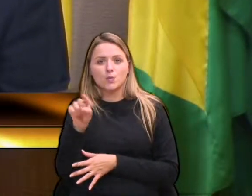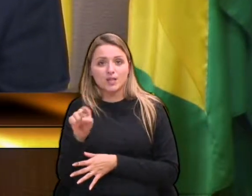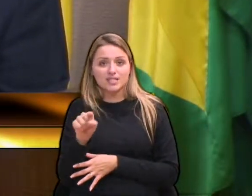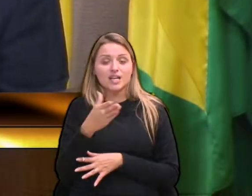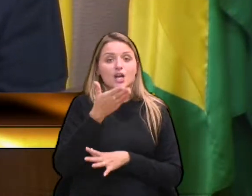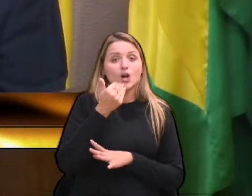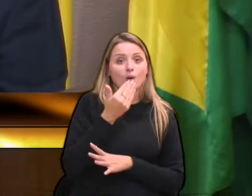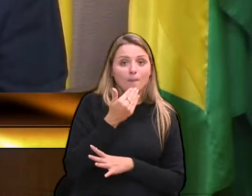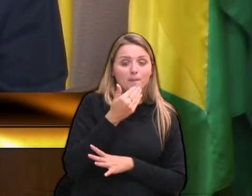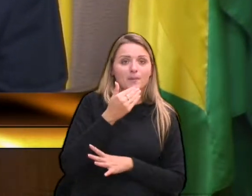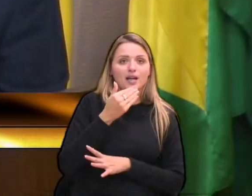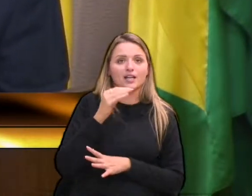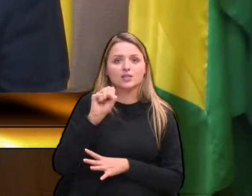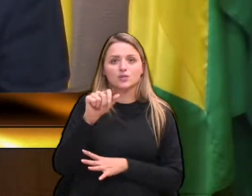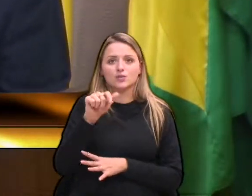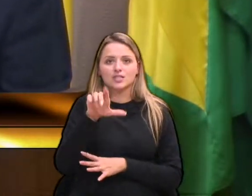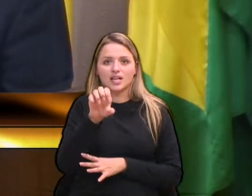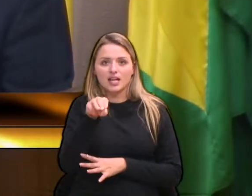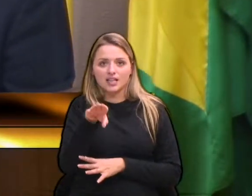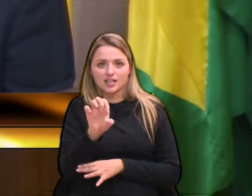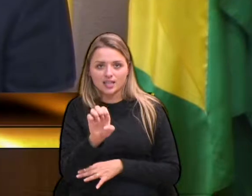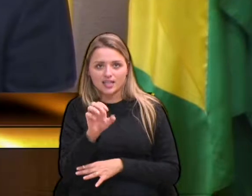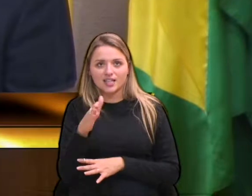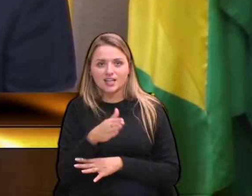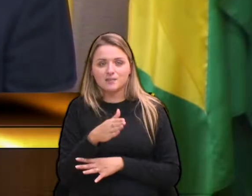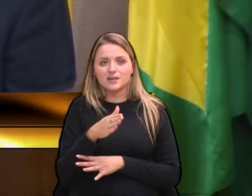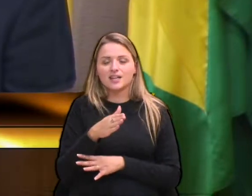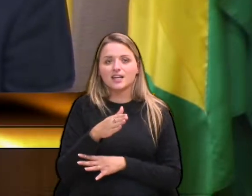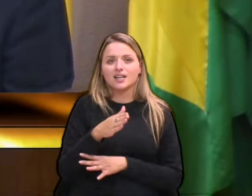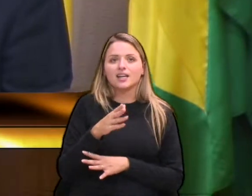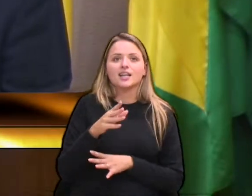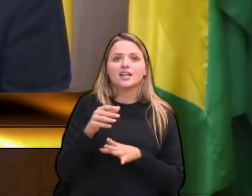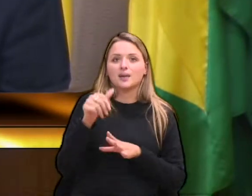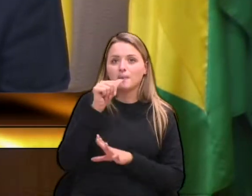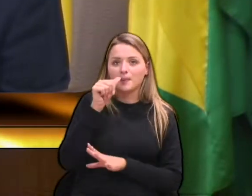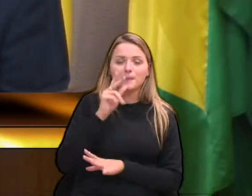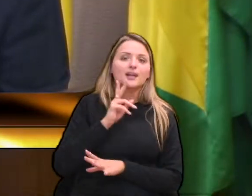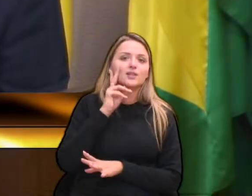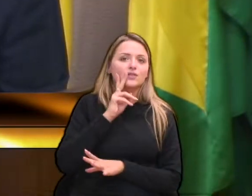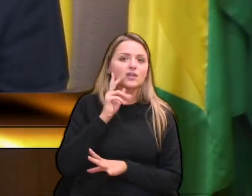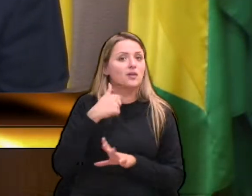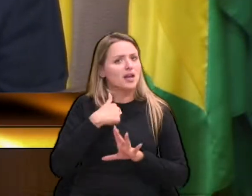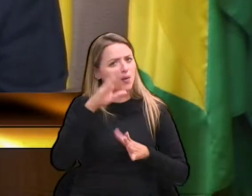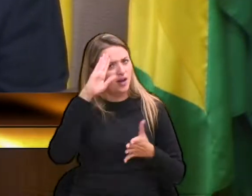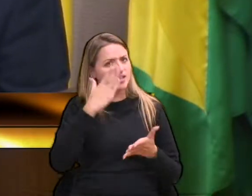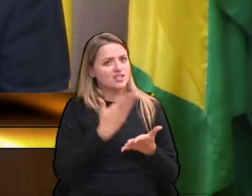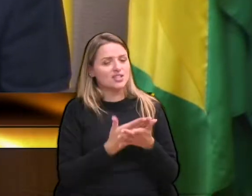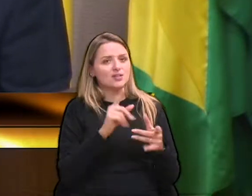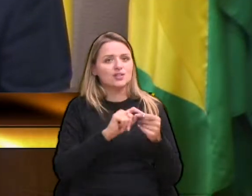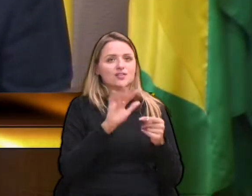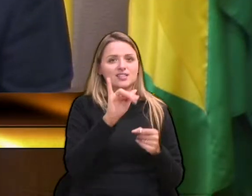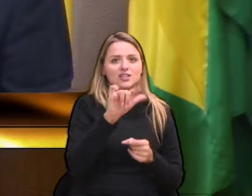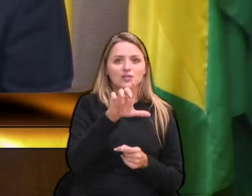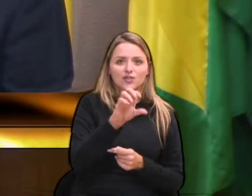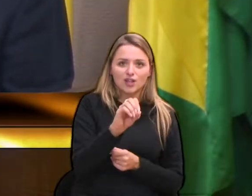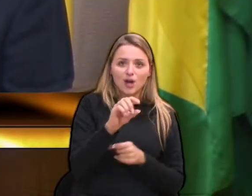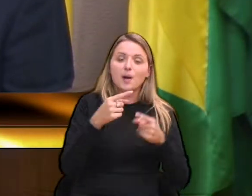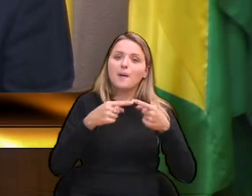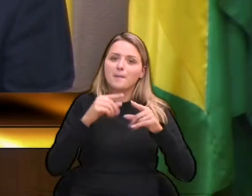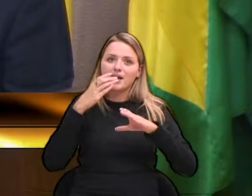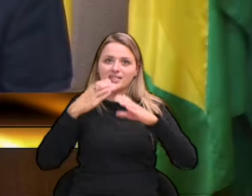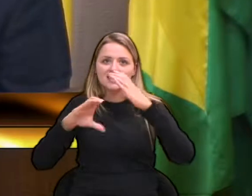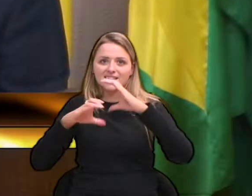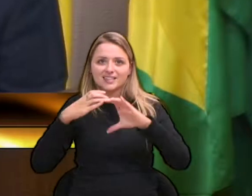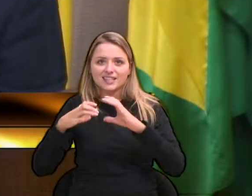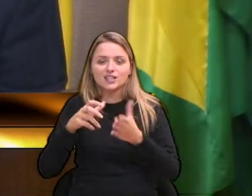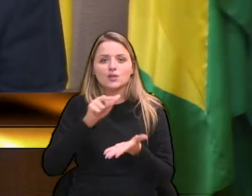osei e anca de um bever vinho. Cato que ediu faram filó. De sonar la bella musiqueta e anche di